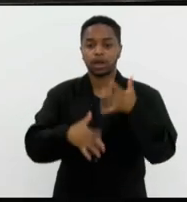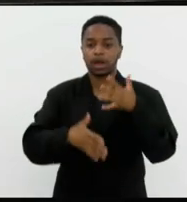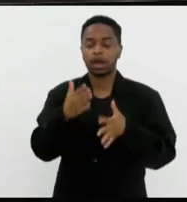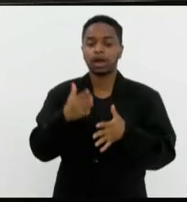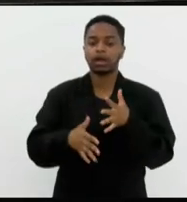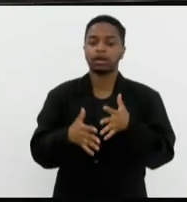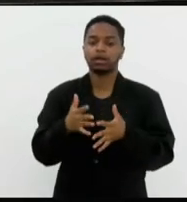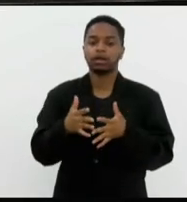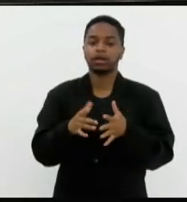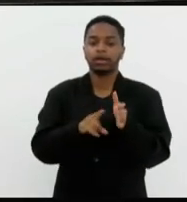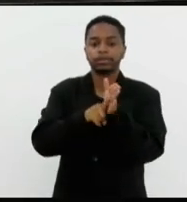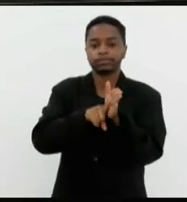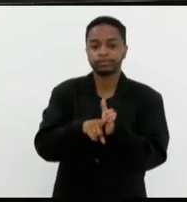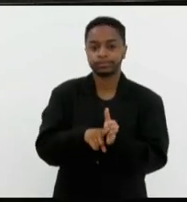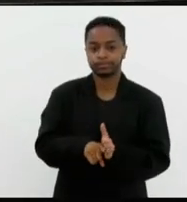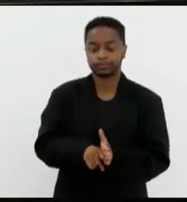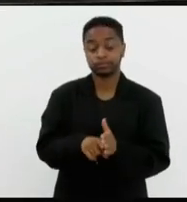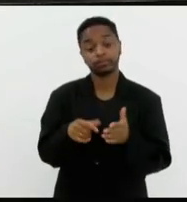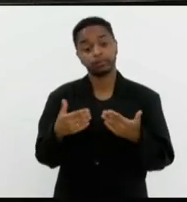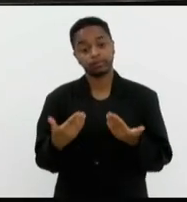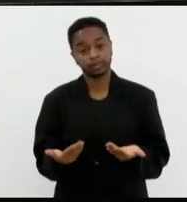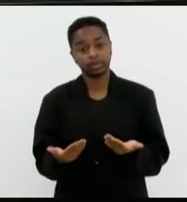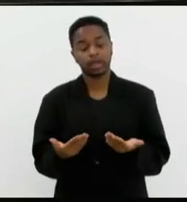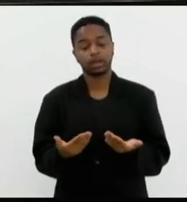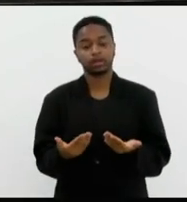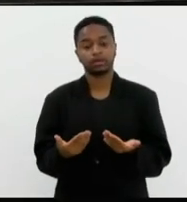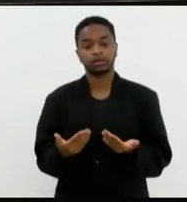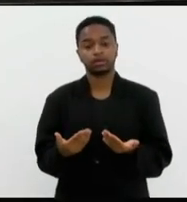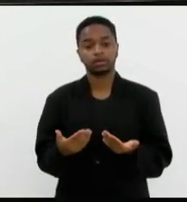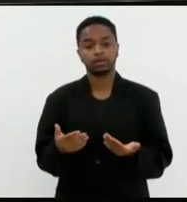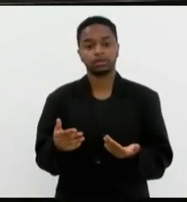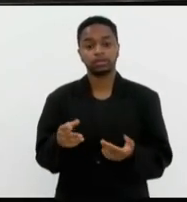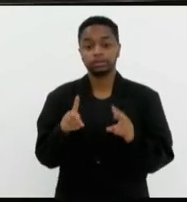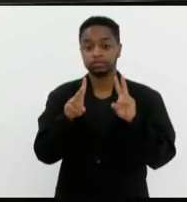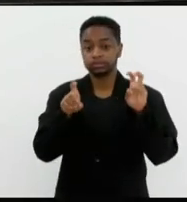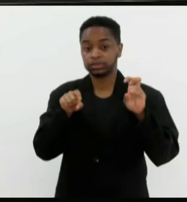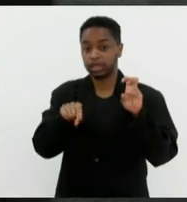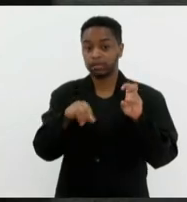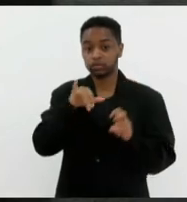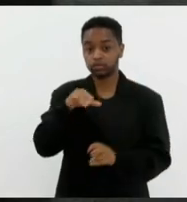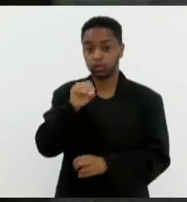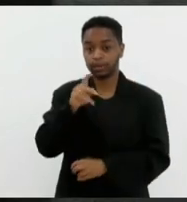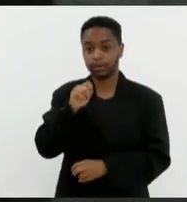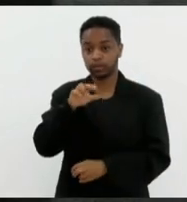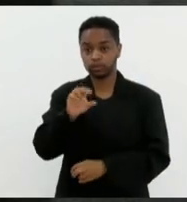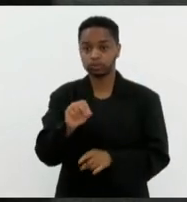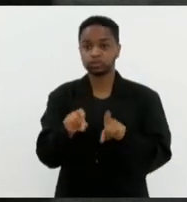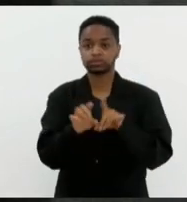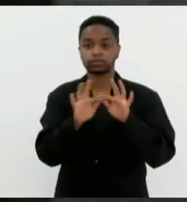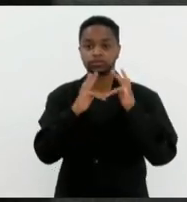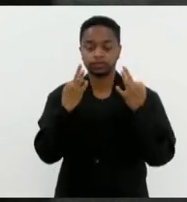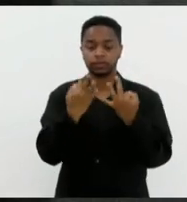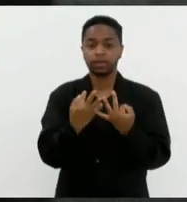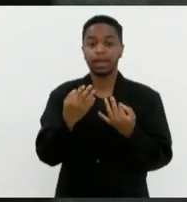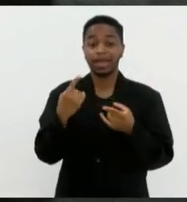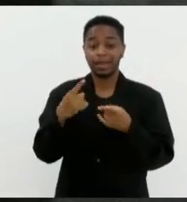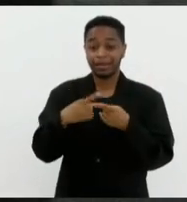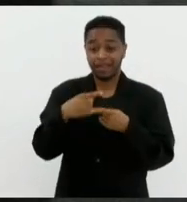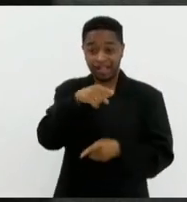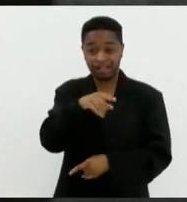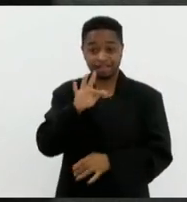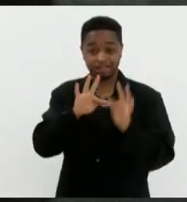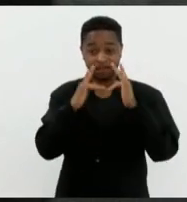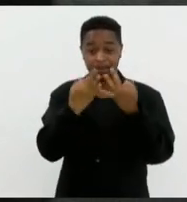A situação do João Pedro e da família, A família foi fundamental, porque se a família não tivesse agido